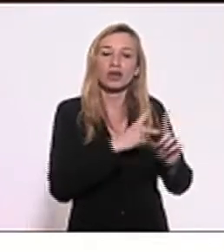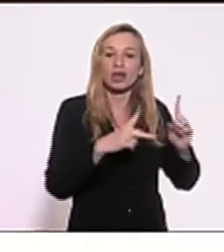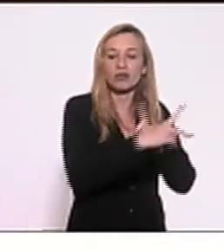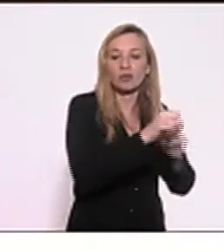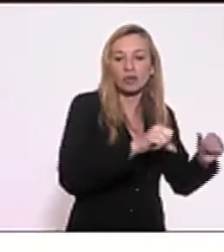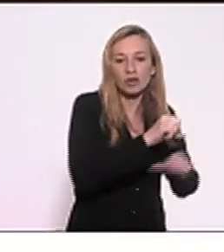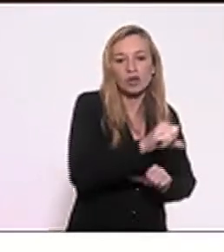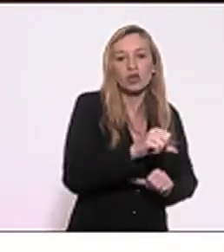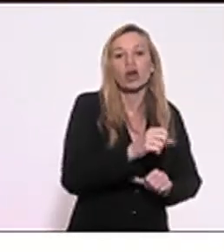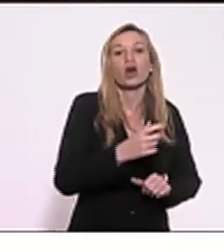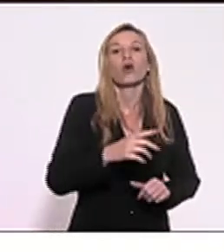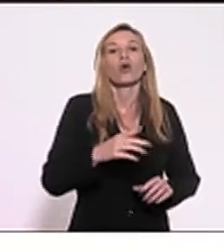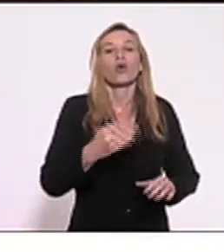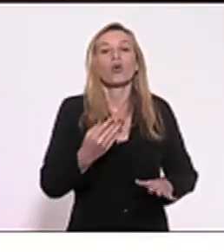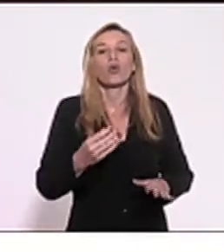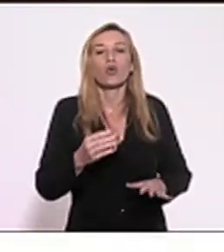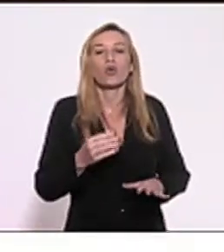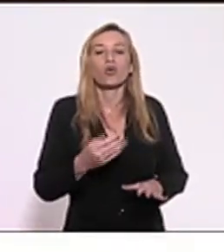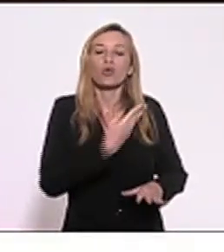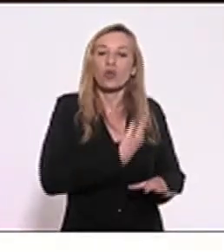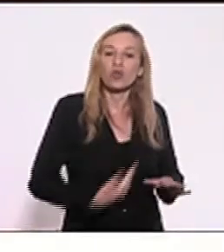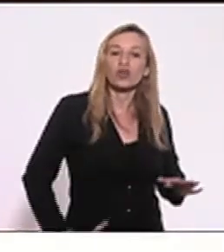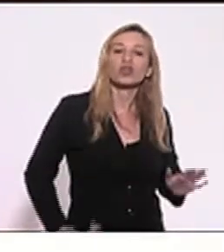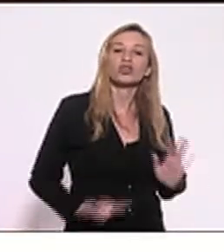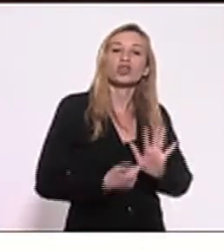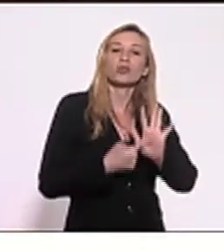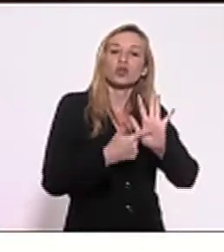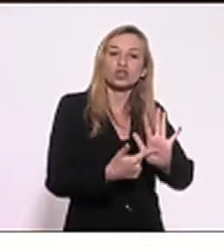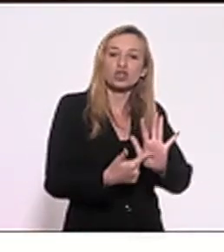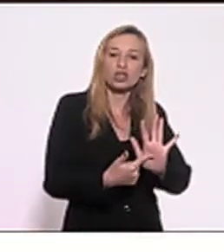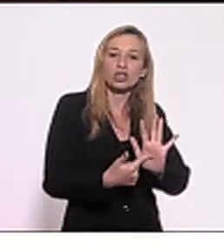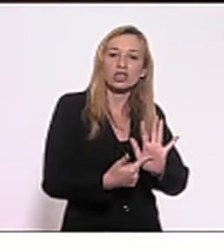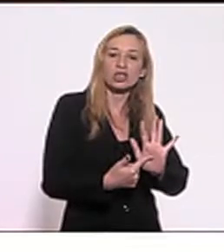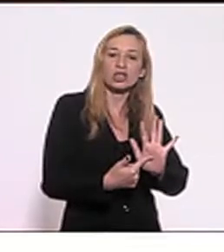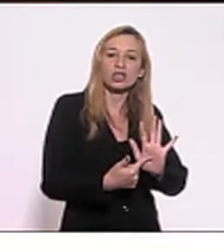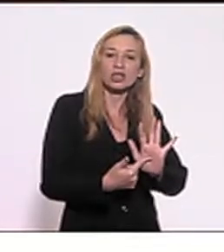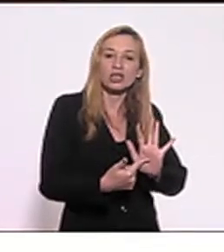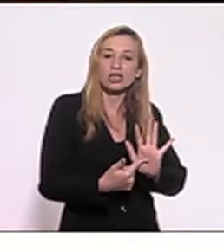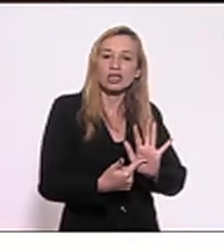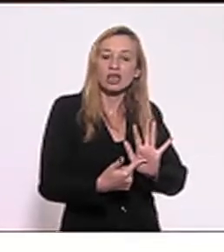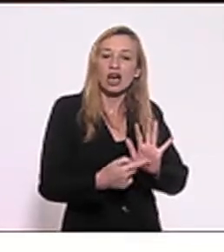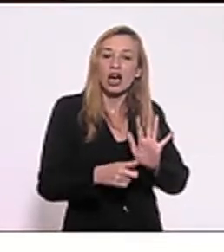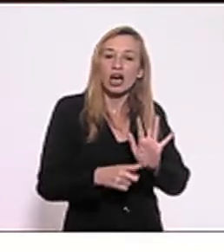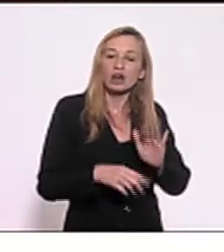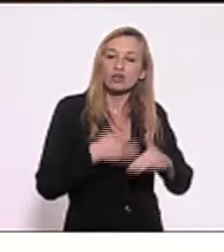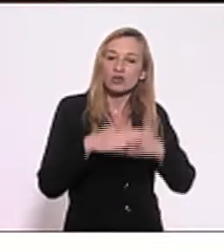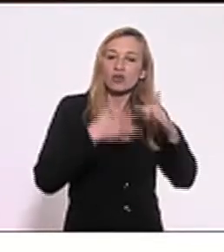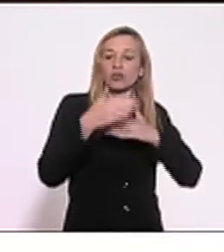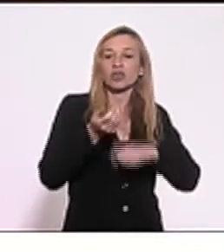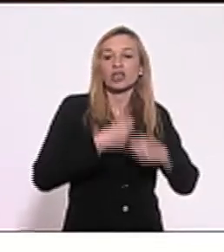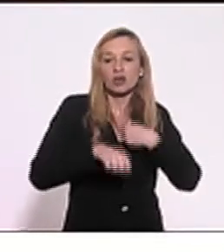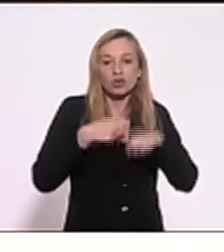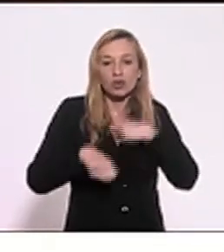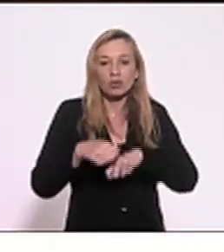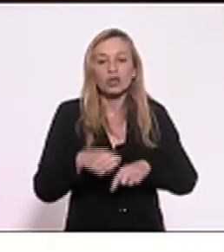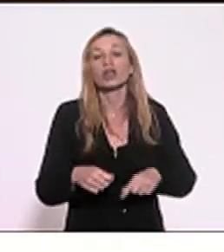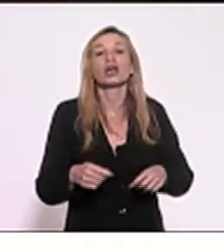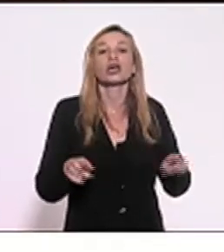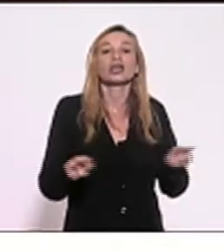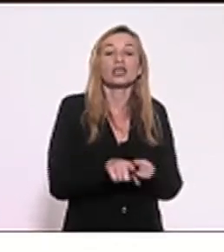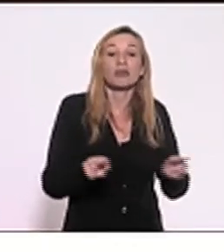Um governo que já está dando sinais de aquecimento da economia. E mais do que isso, entender